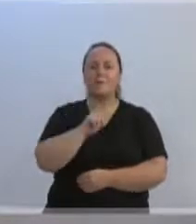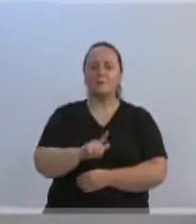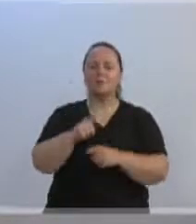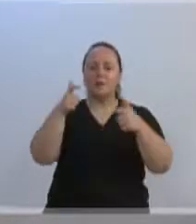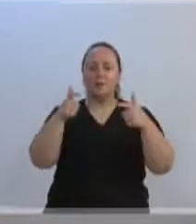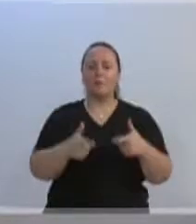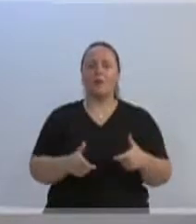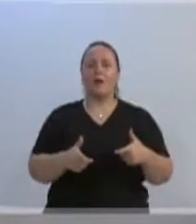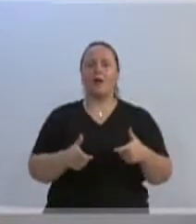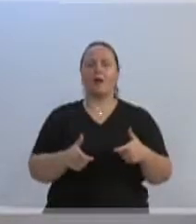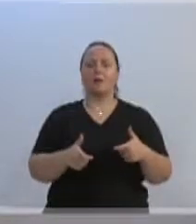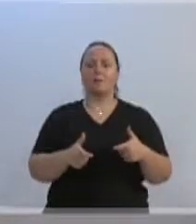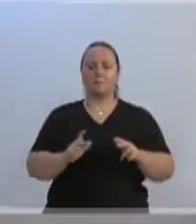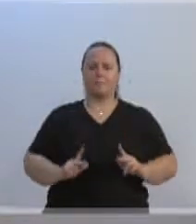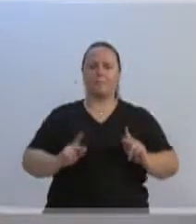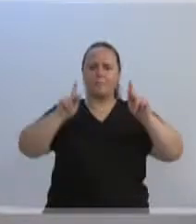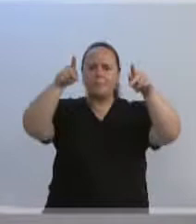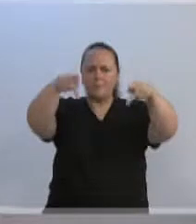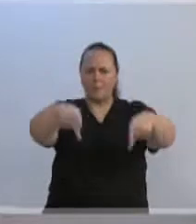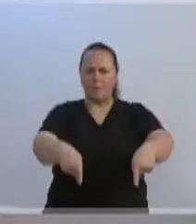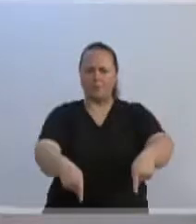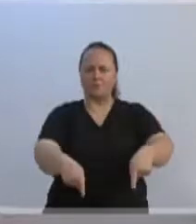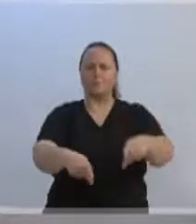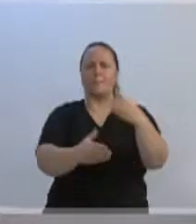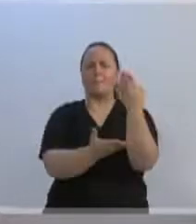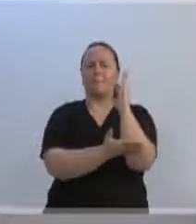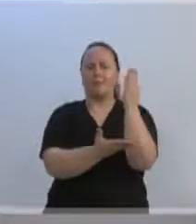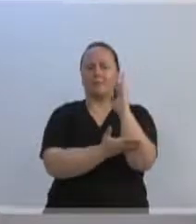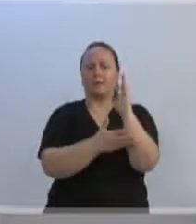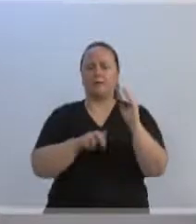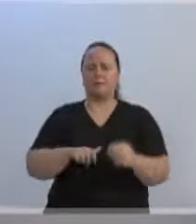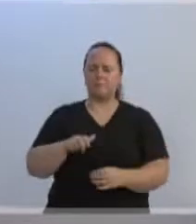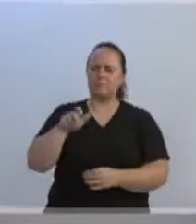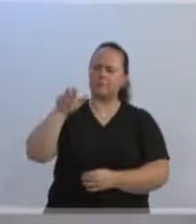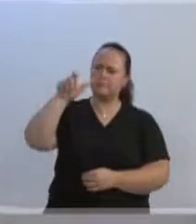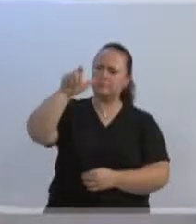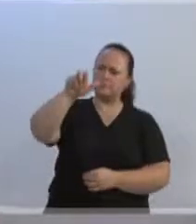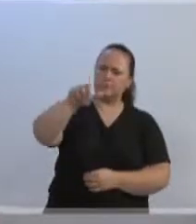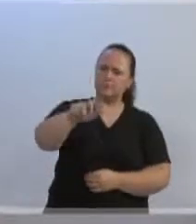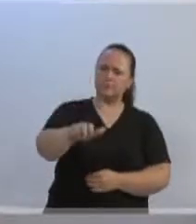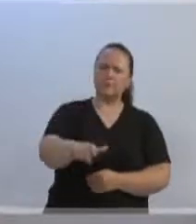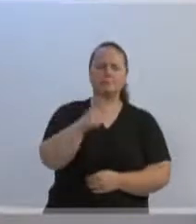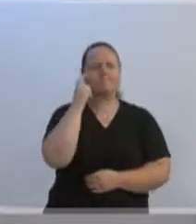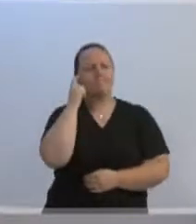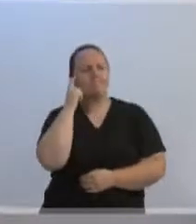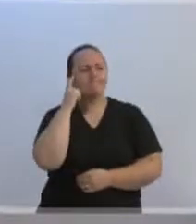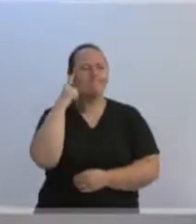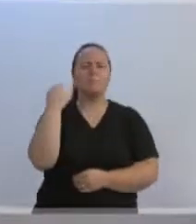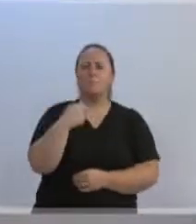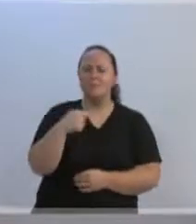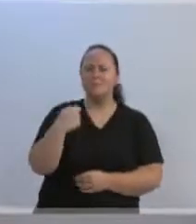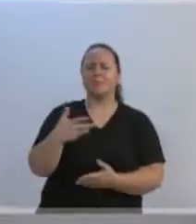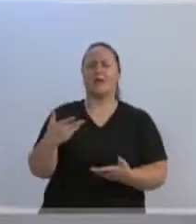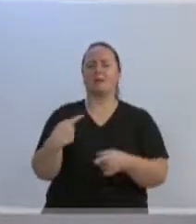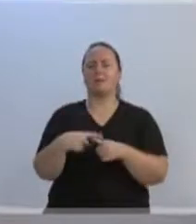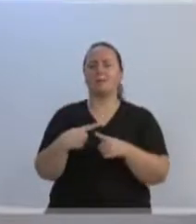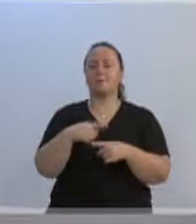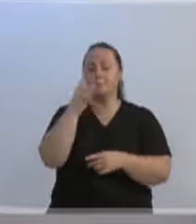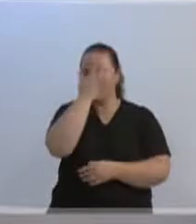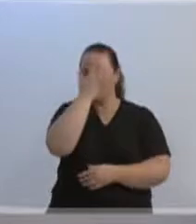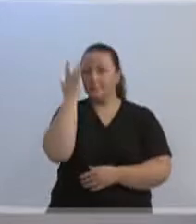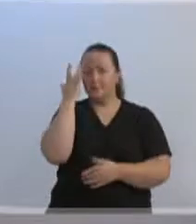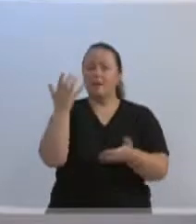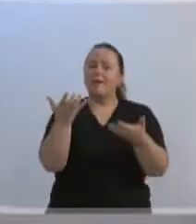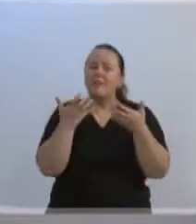passarem por aquela ponte de madeira as pessoas que moram na rua 5 de outubro a 30 de agosto queriam vereador